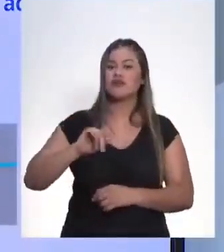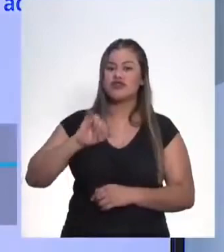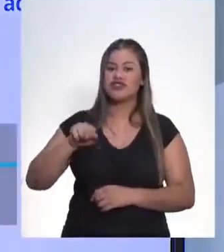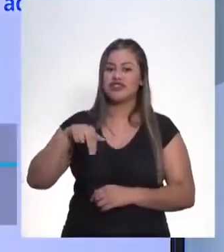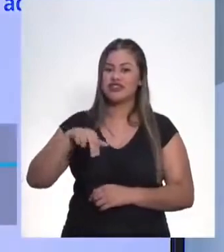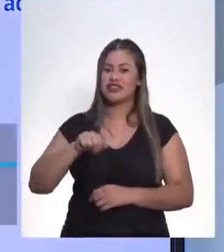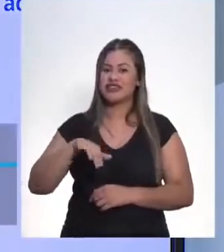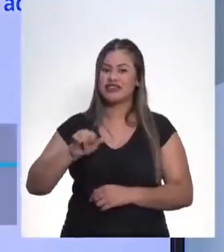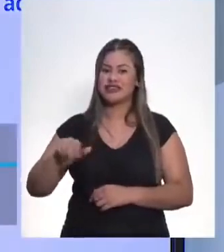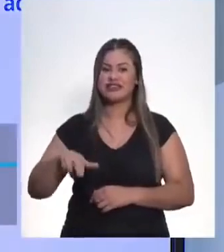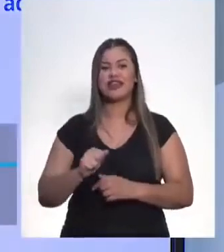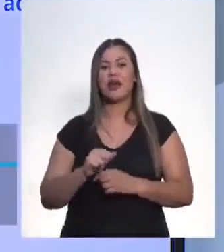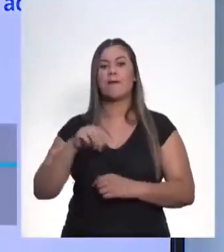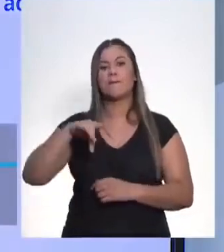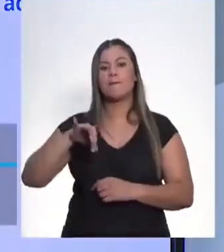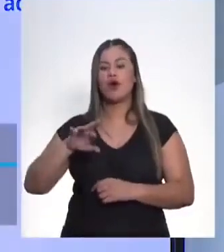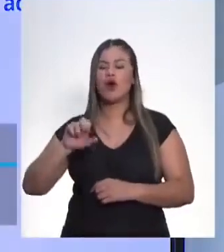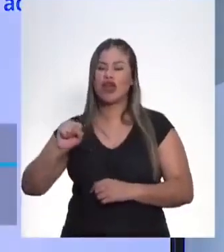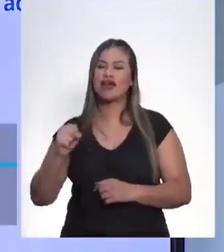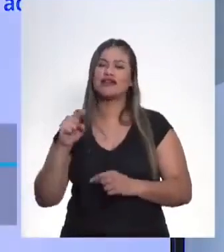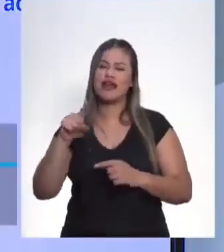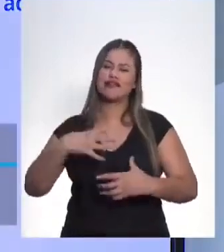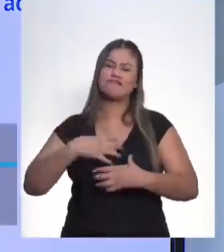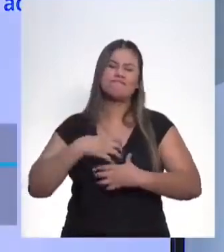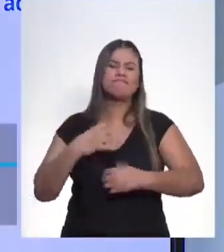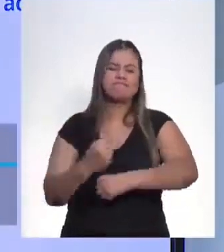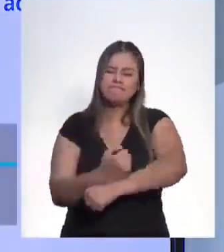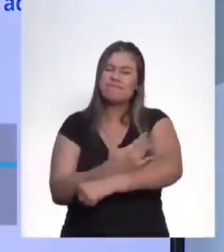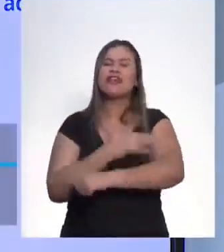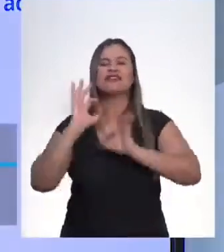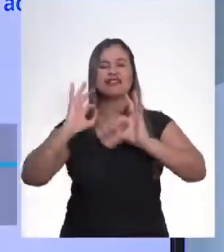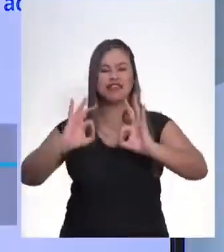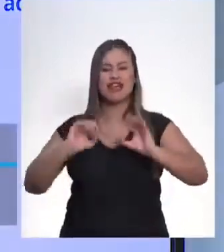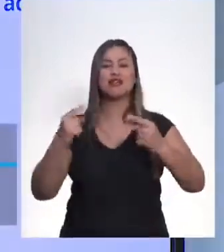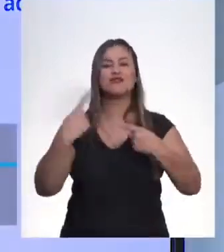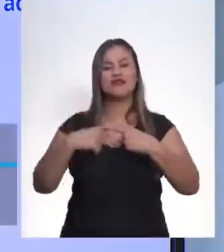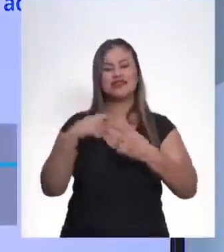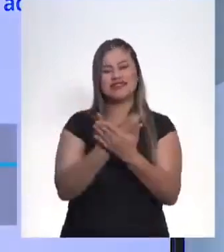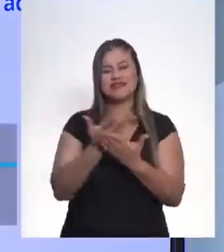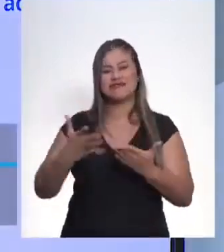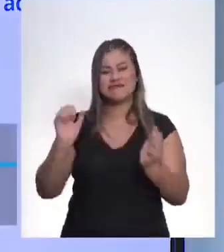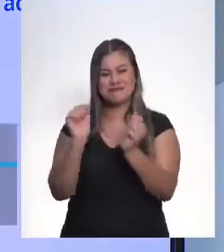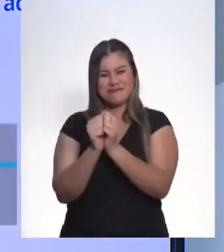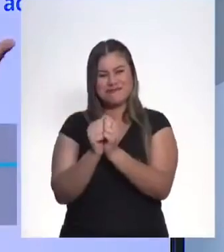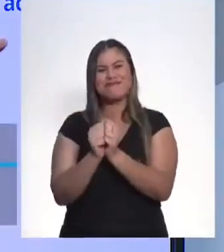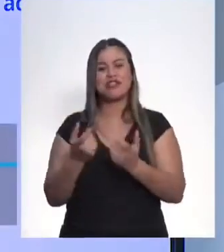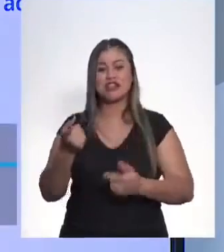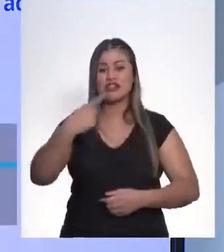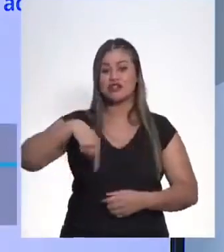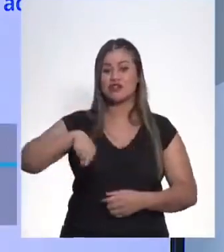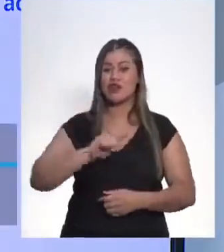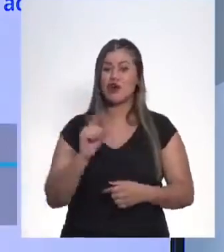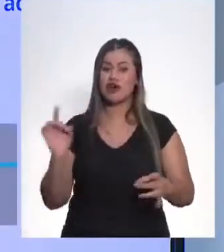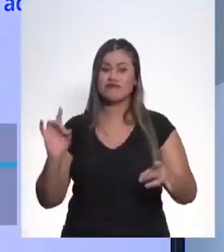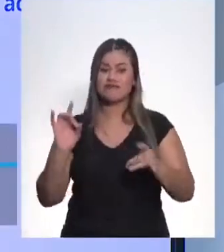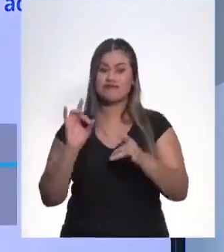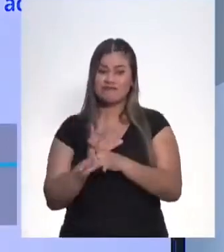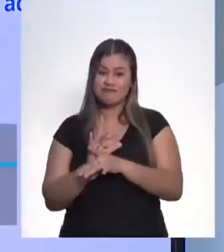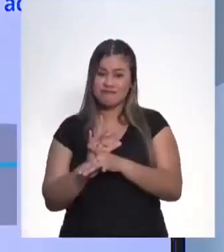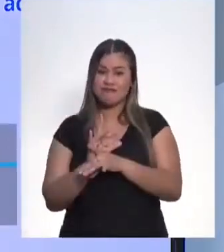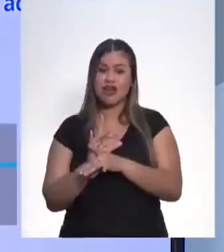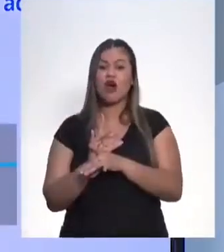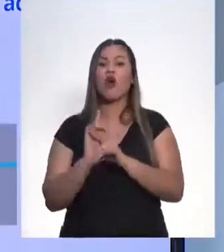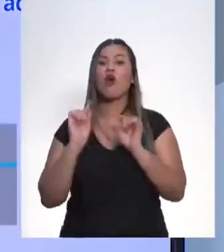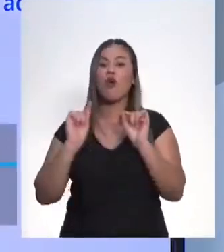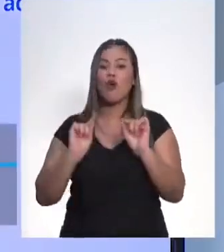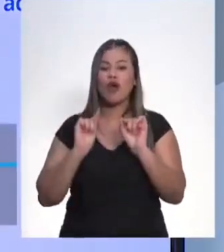Janaína de Moraes, que deve estar também emocionada lá com os seus estudantes. E nós já estamos aqui no